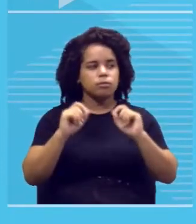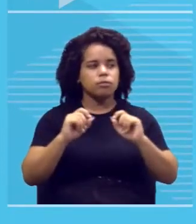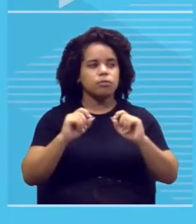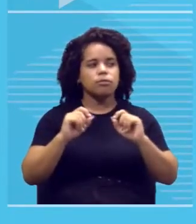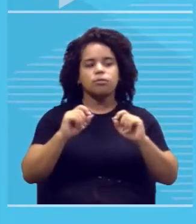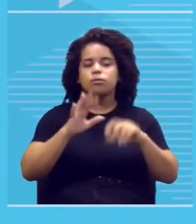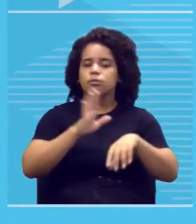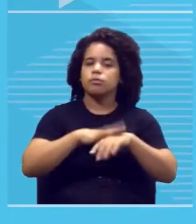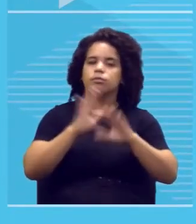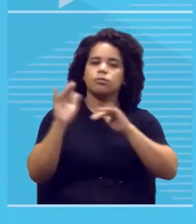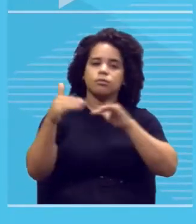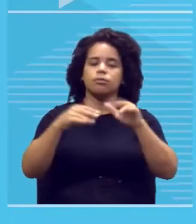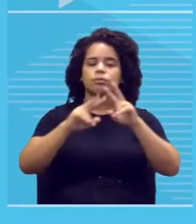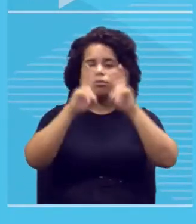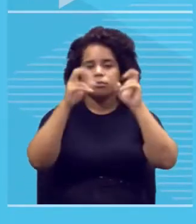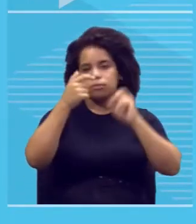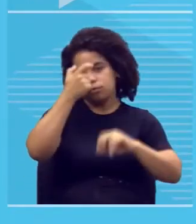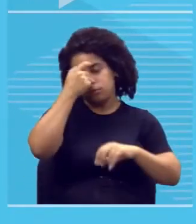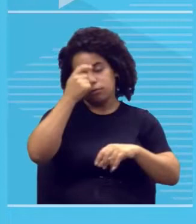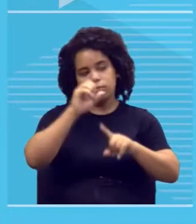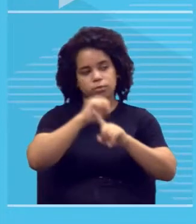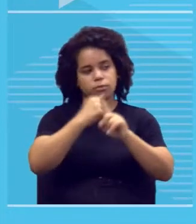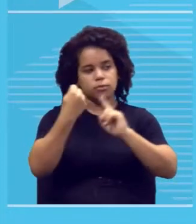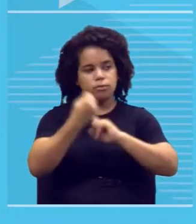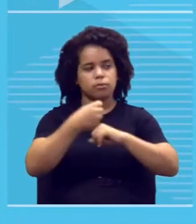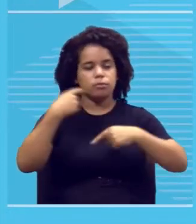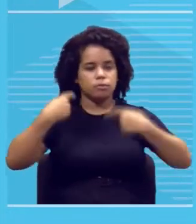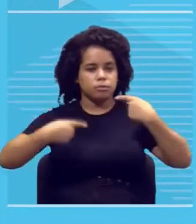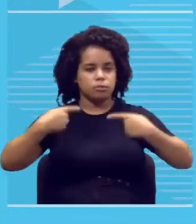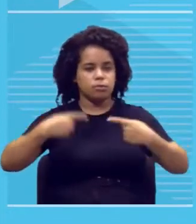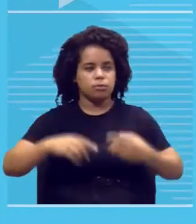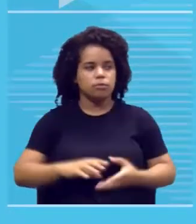consciência política social